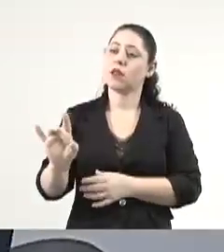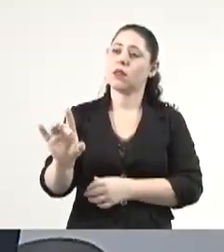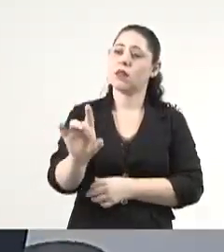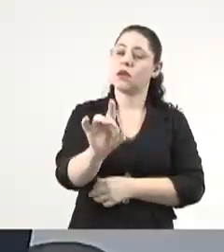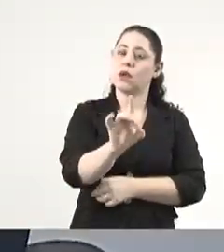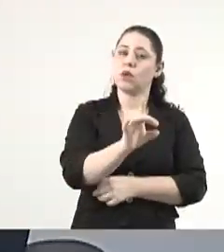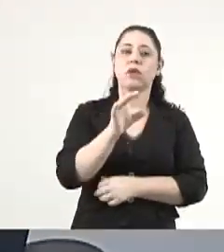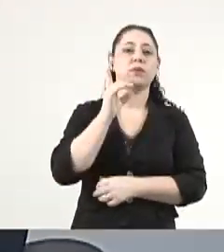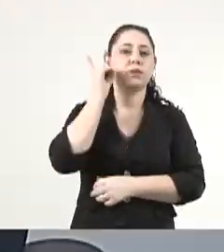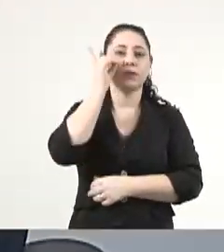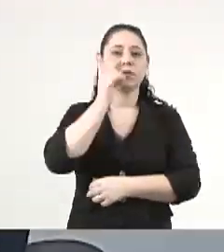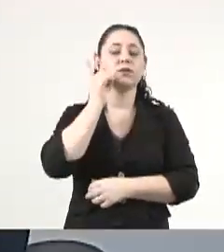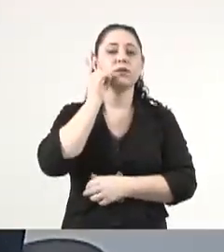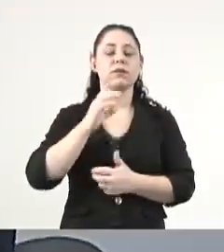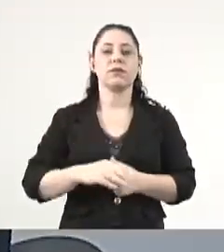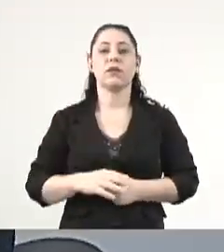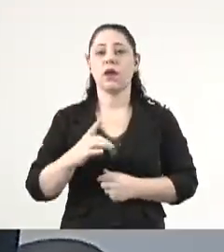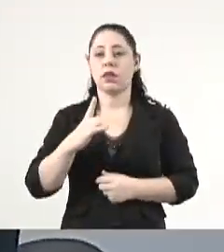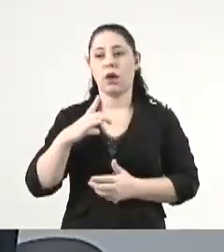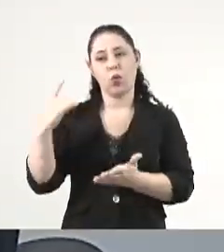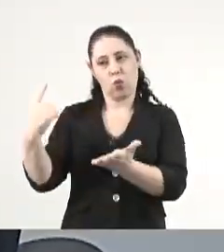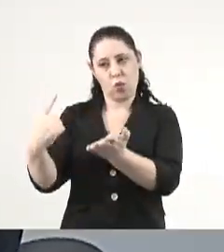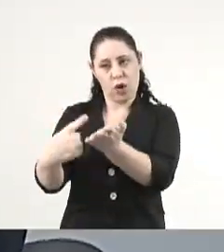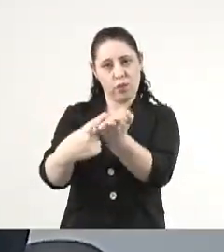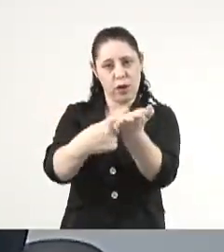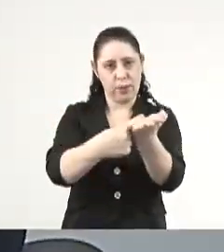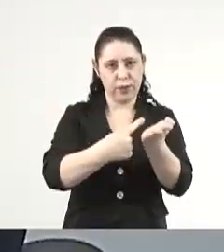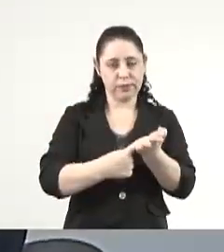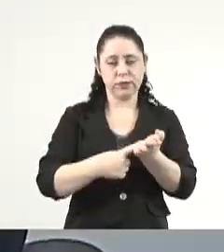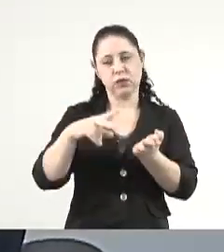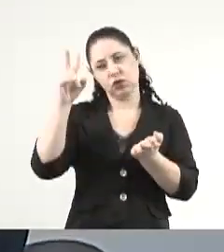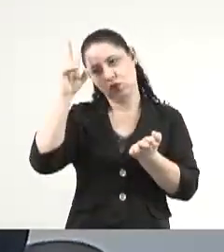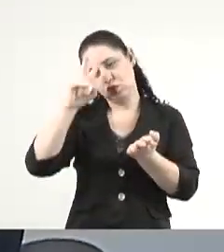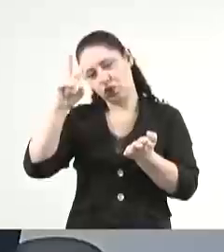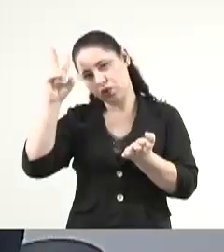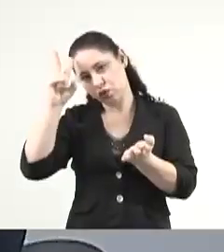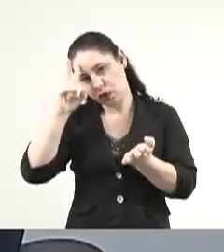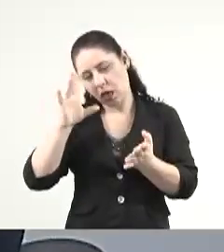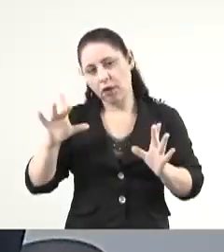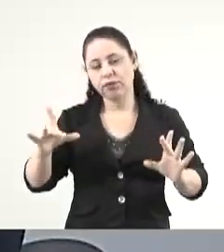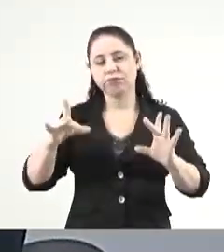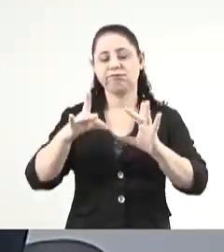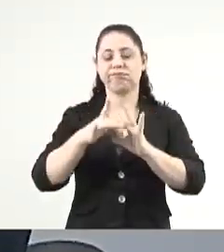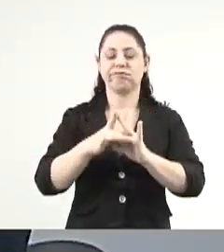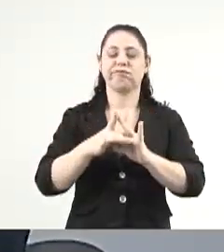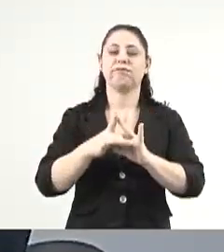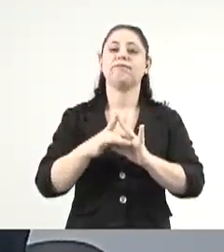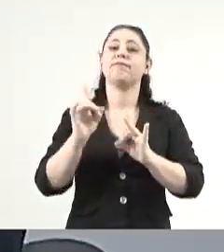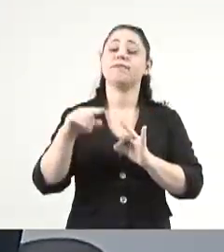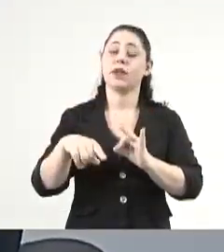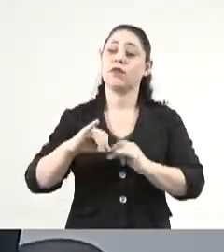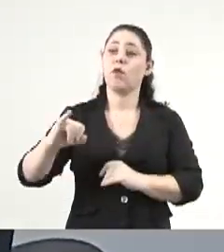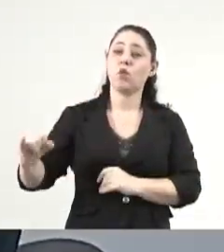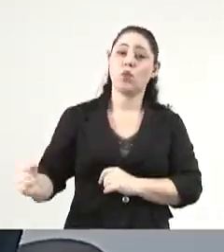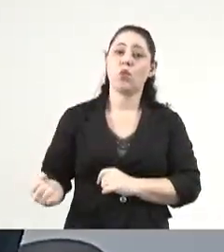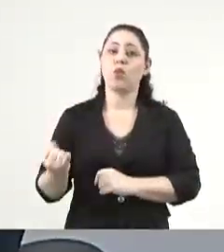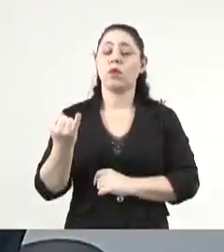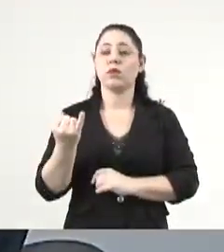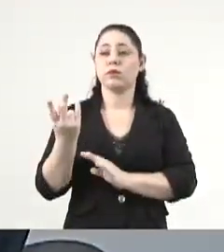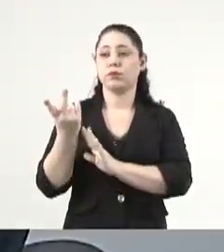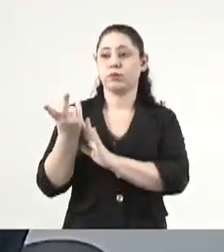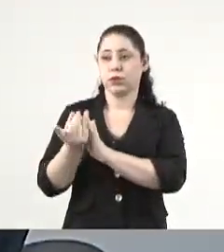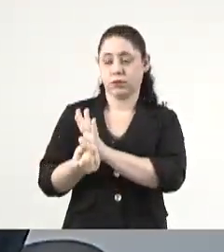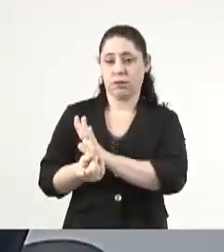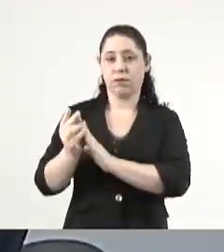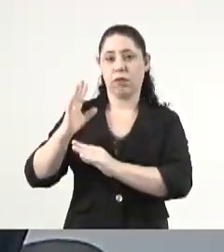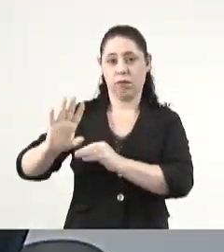nós parlamentares tem os seus compromissos, tem a sua história, tem seus vínculos, né? E você aproveita esses recursos